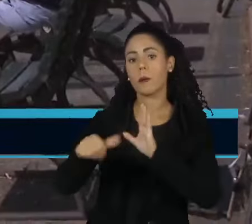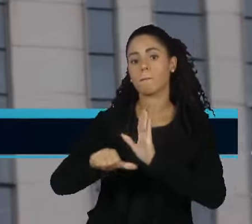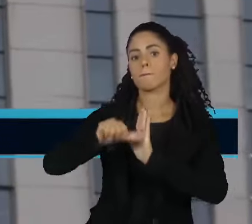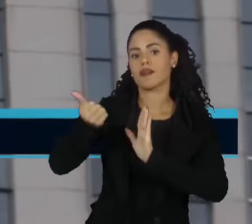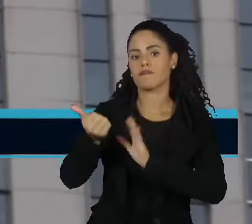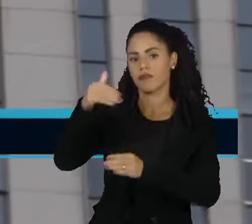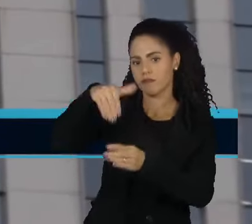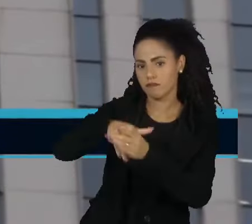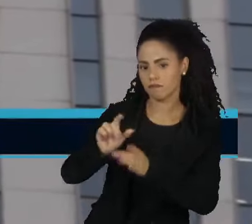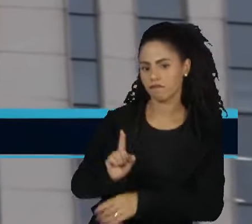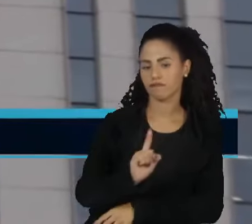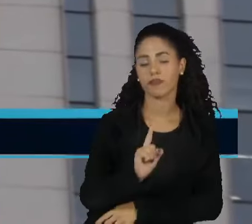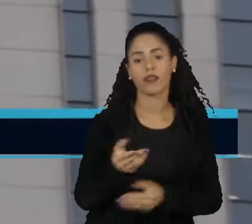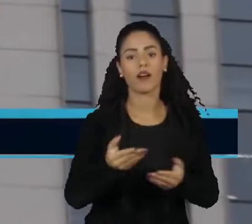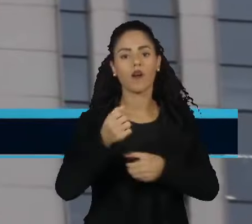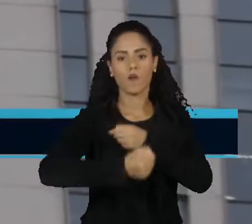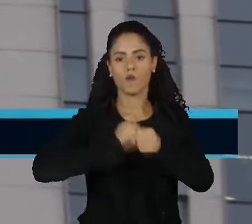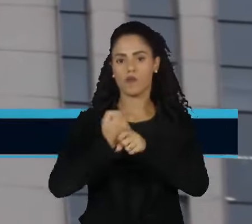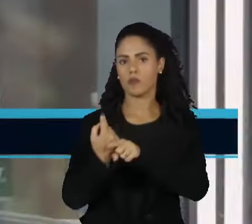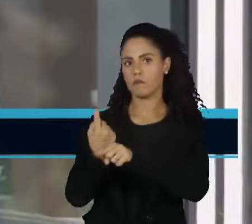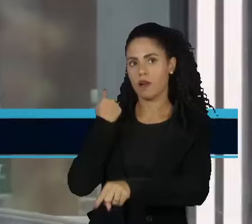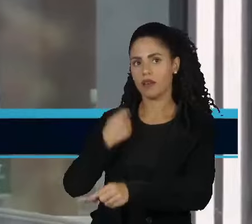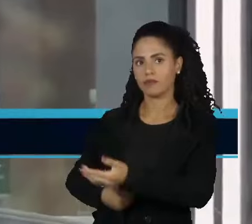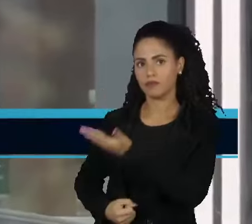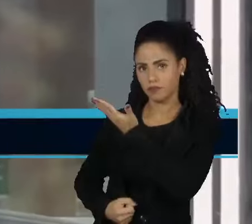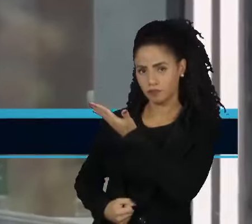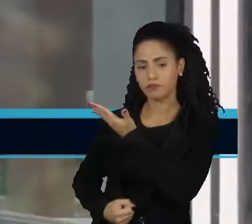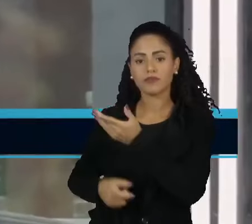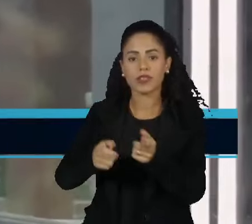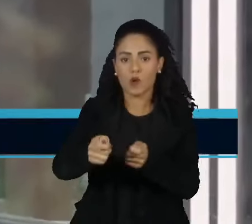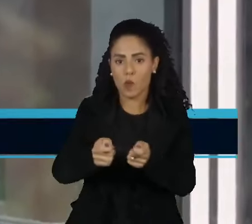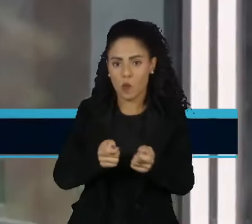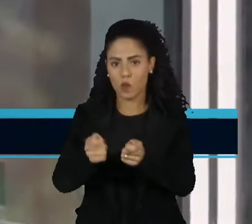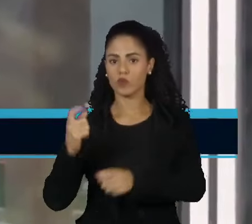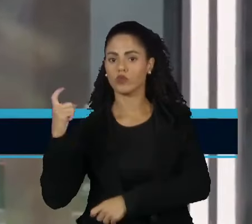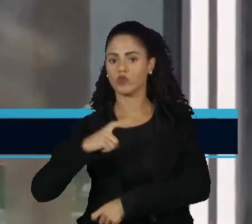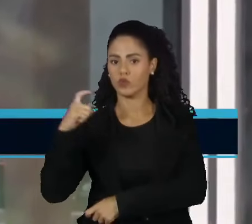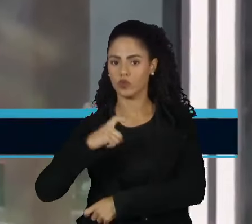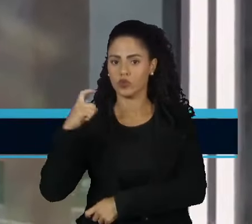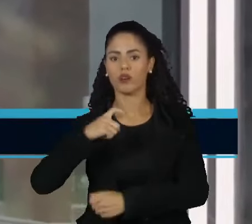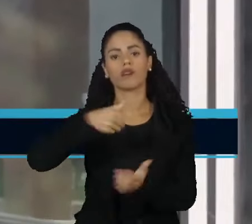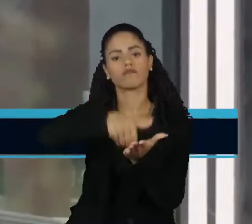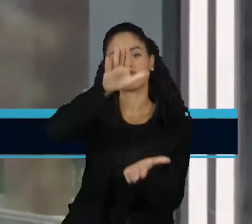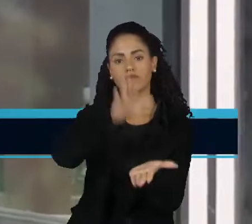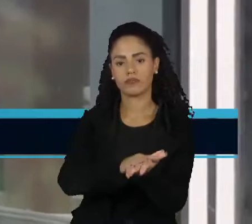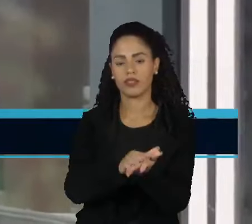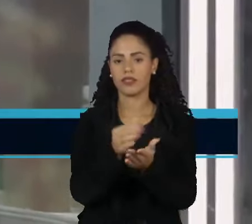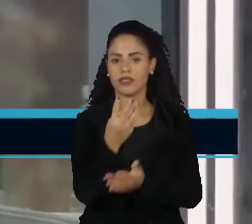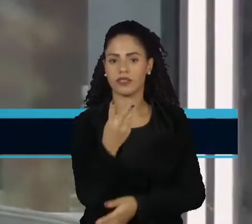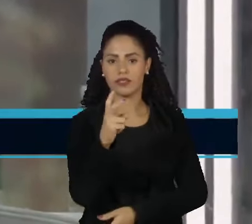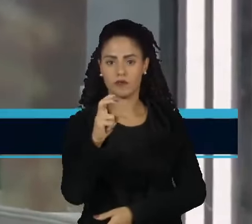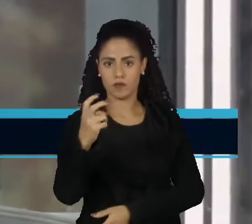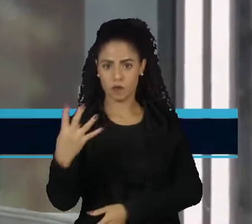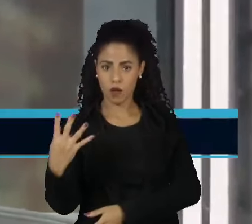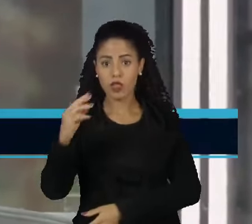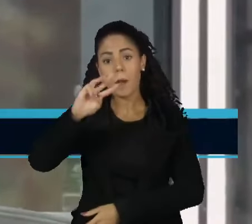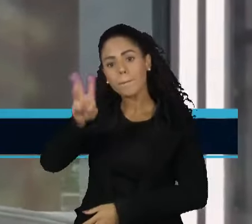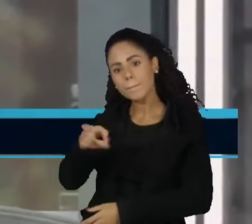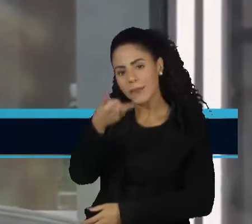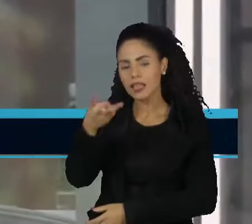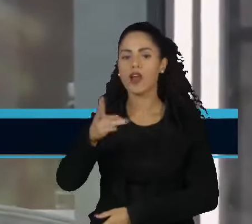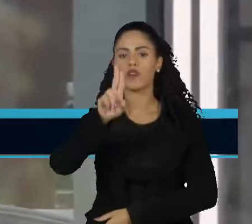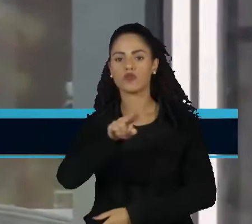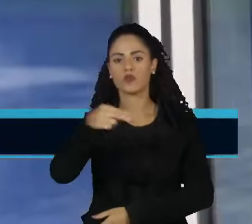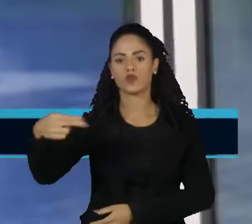vez no ano passado a empresa bite dance que controla o tiktok foi multada em 354 milhões de